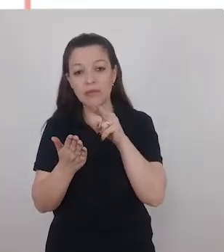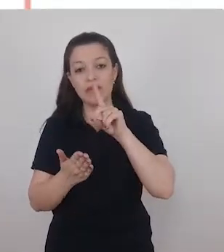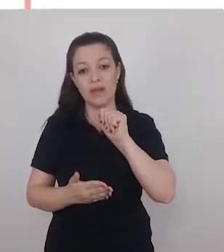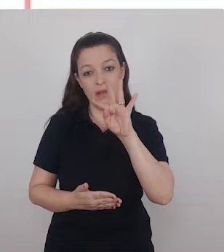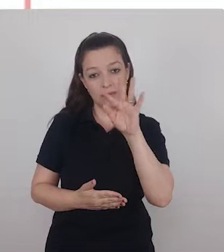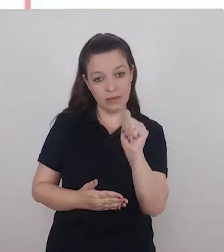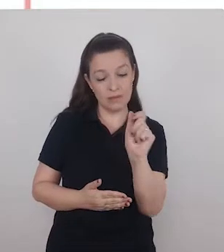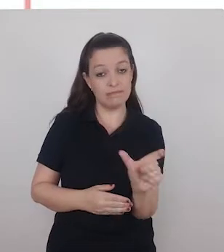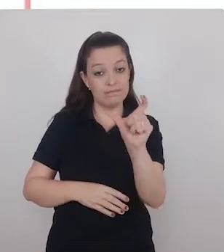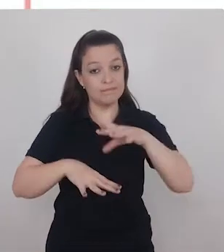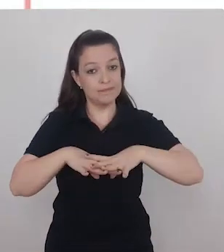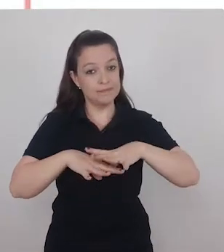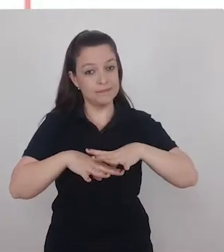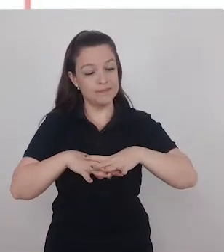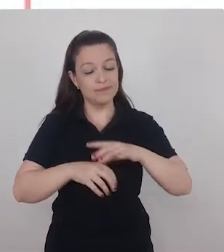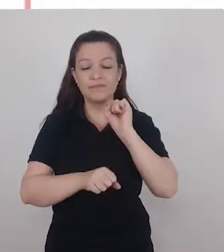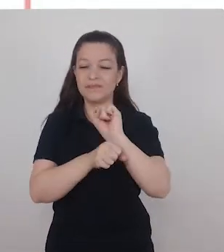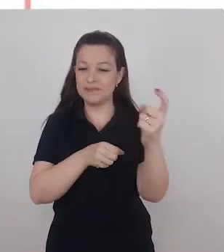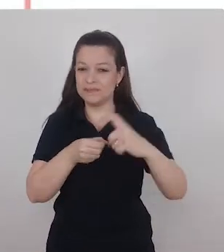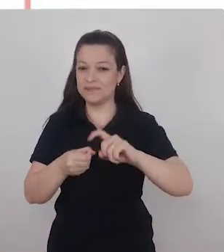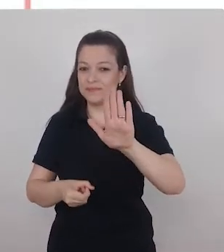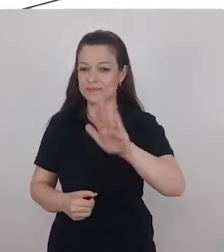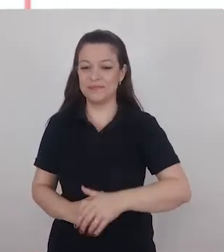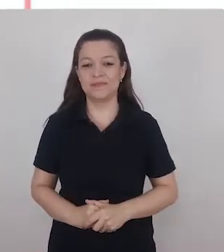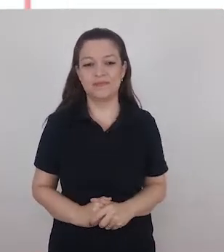palavra matemática. E a gente já volta.